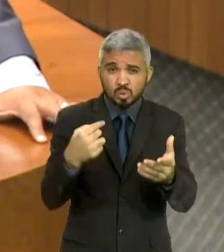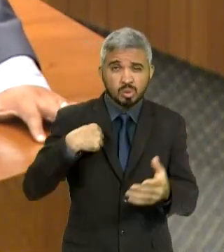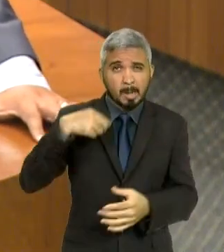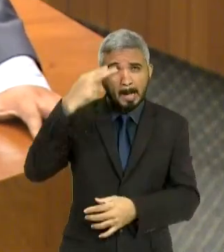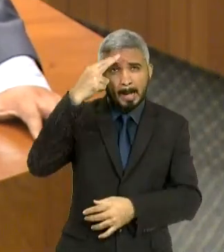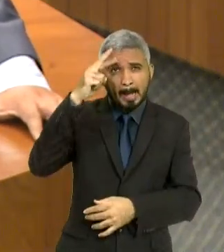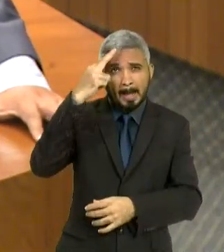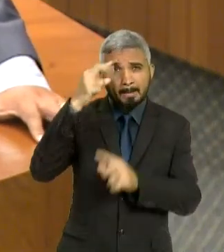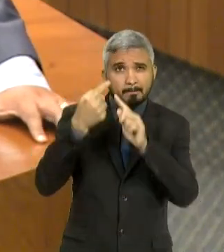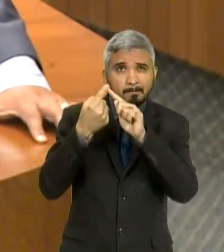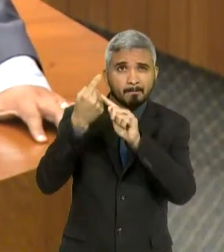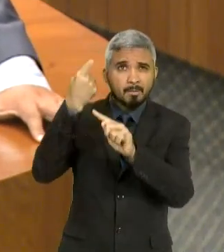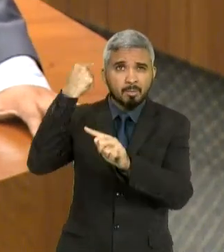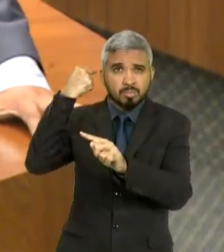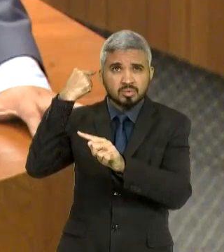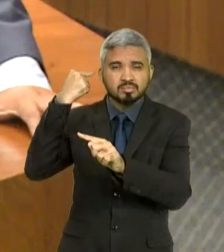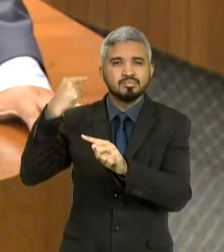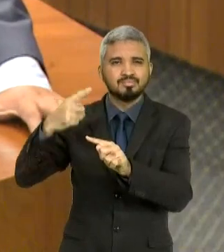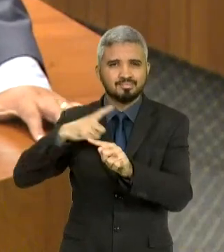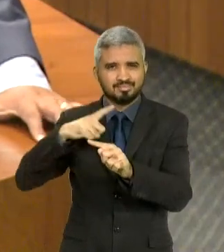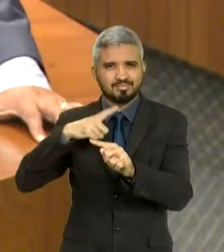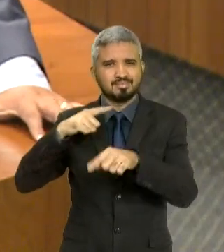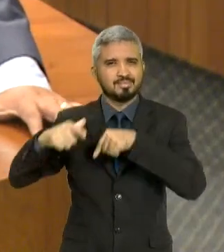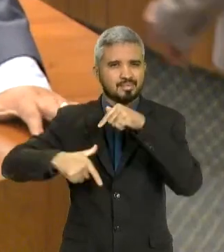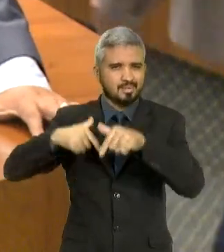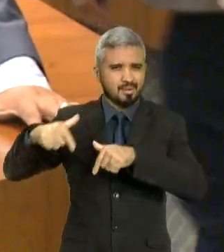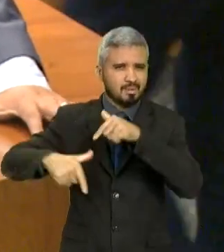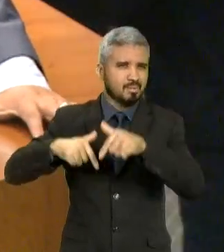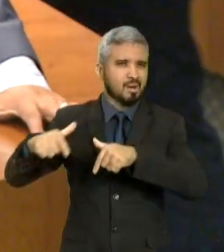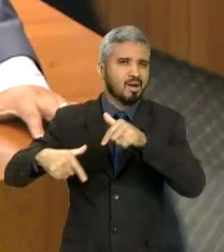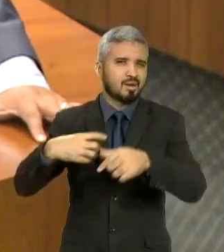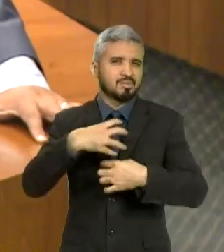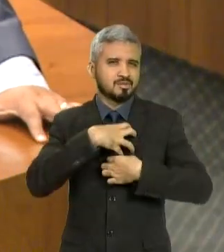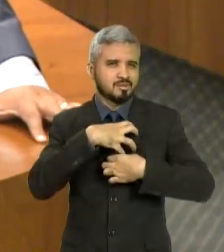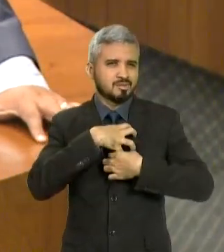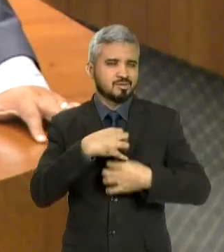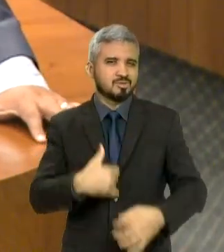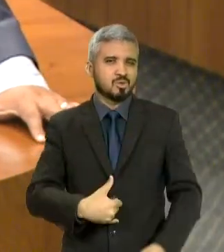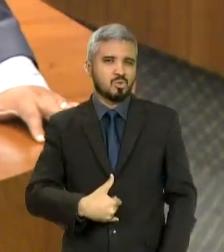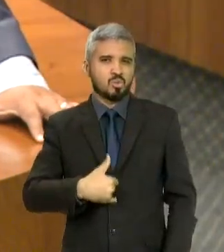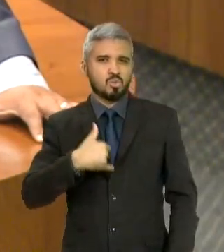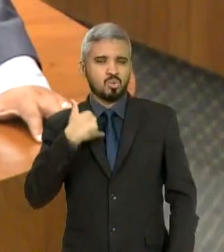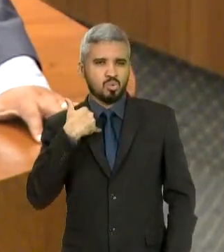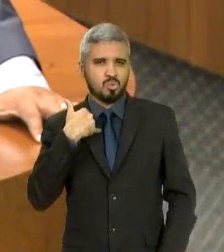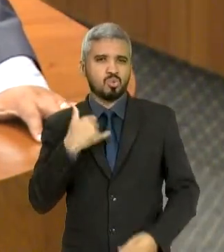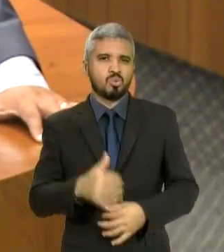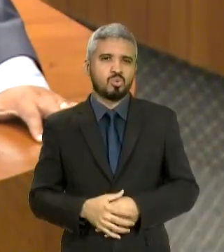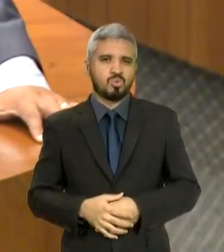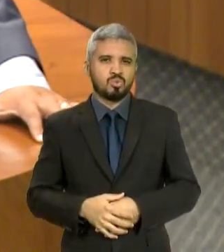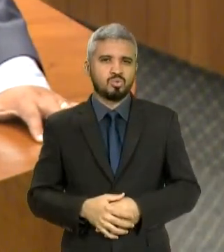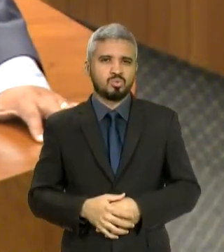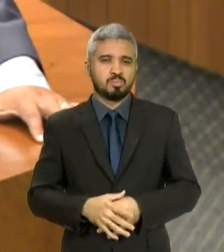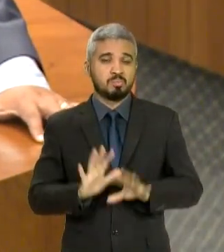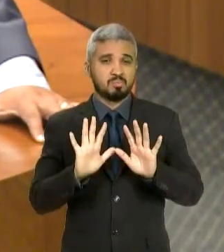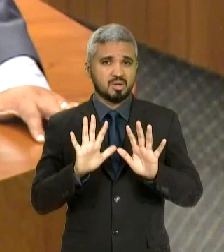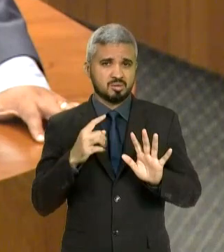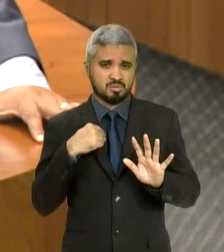de um trabalho que nos dá orgulho e que também sozinho eu não teria